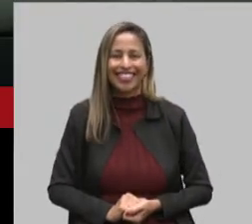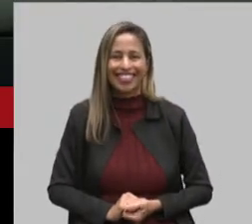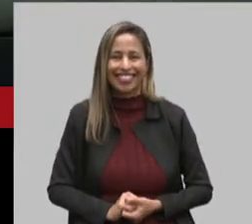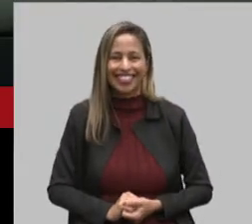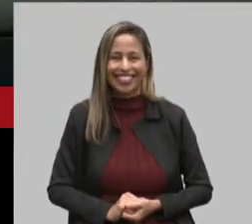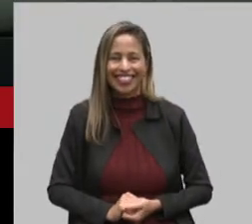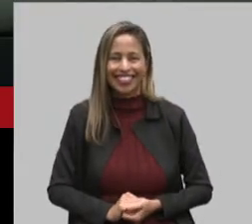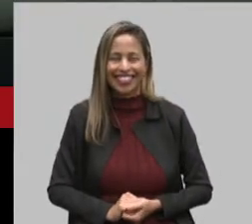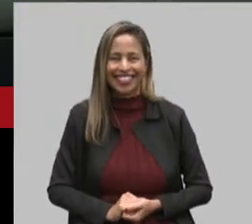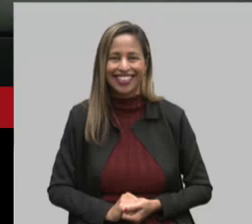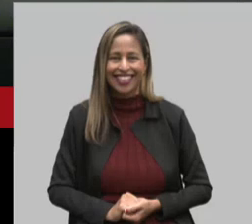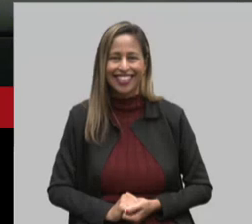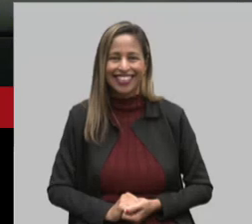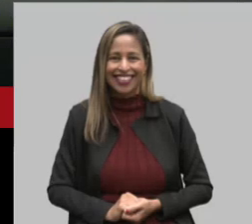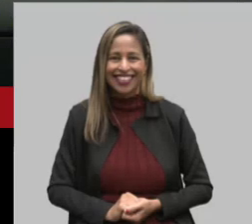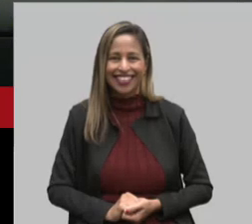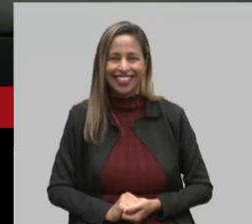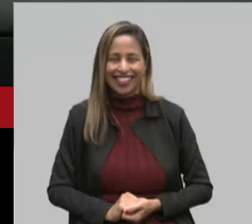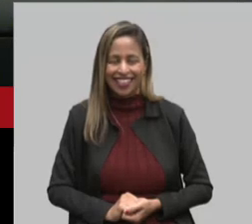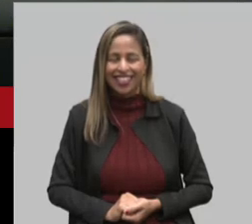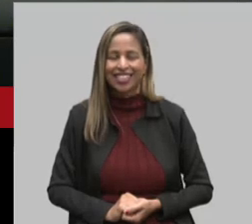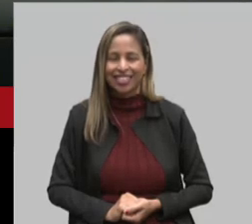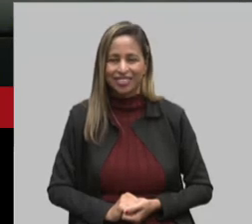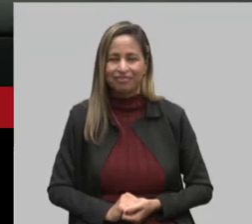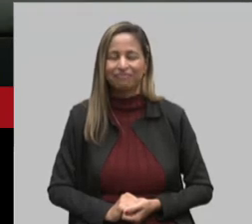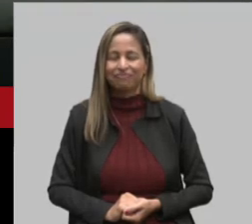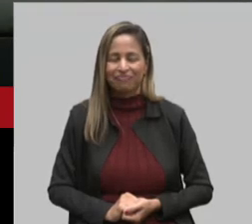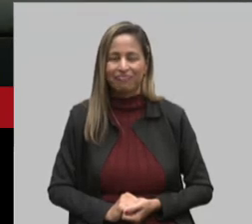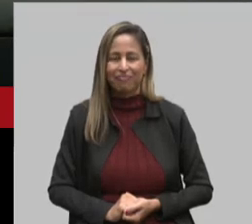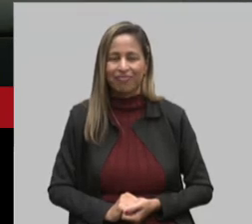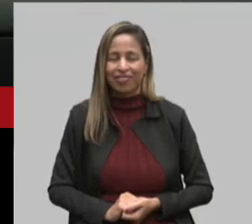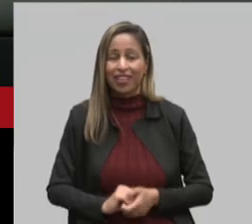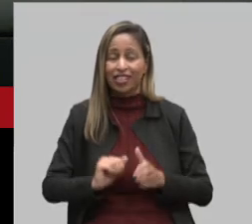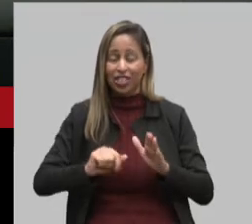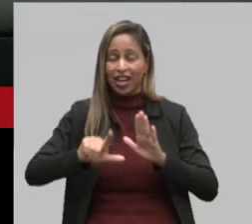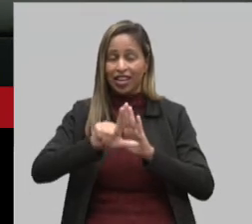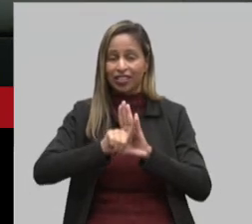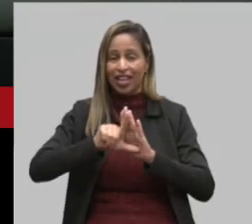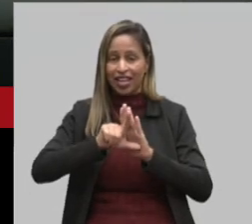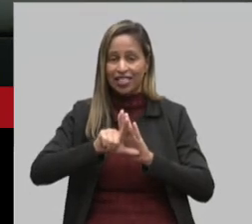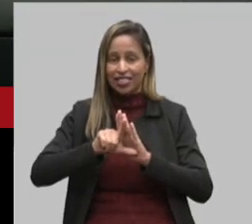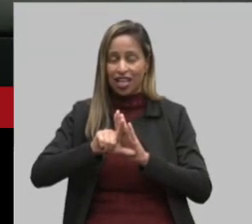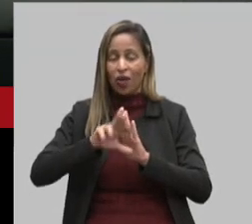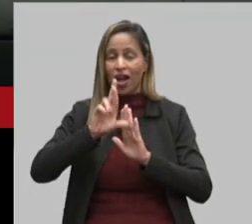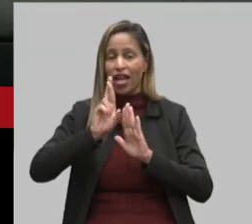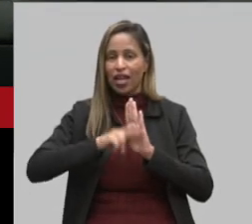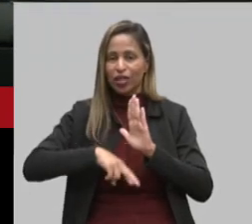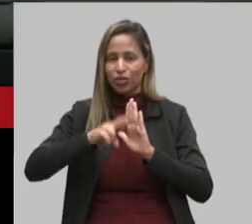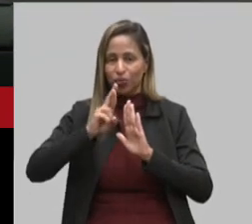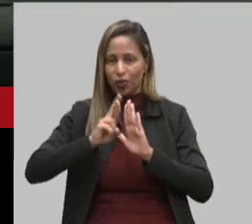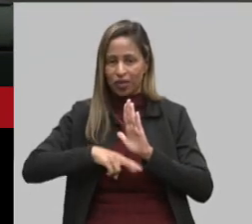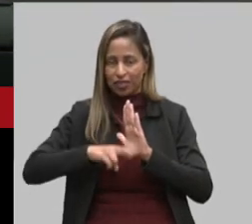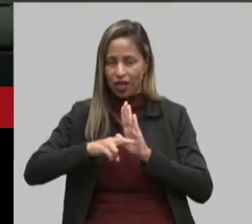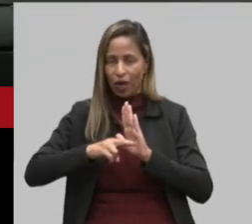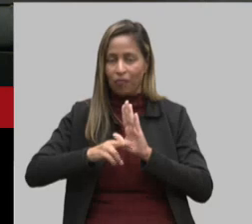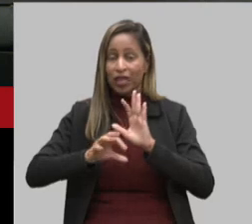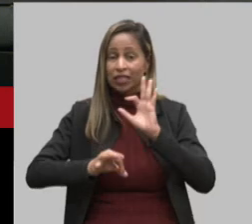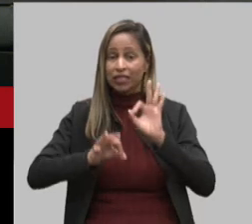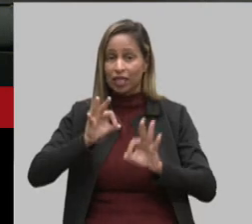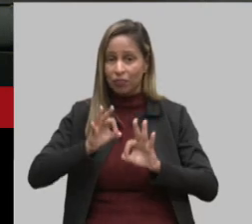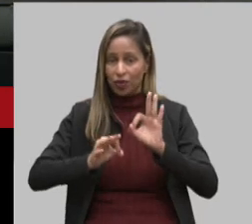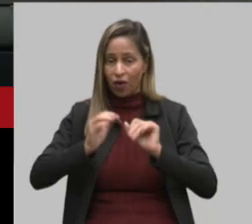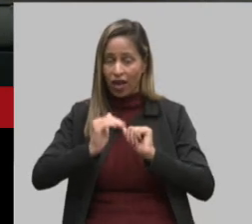colegas tendo em vista a legislação em vigor e especialmente a resolução do Tribunal Superior Eleitoral